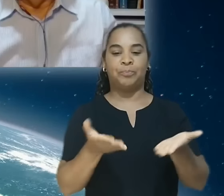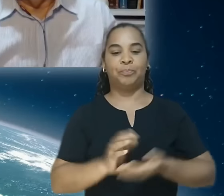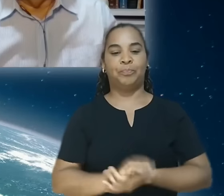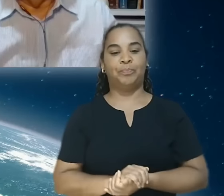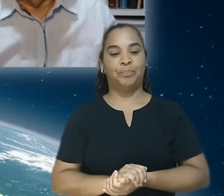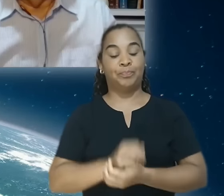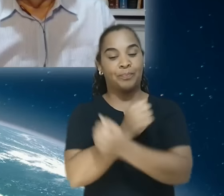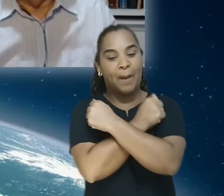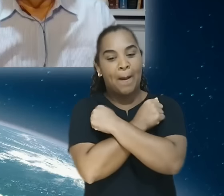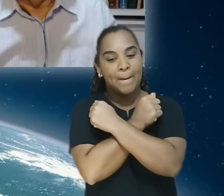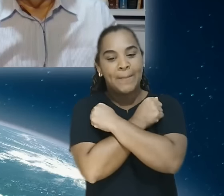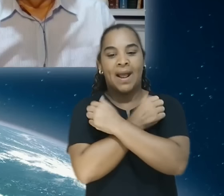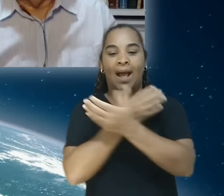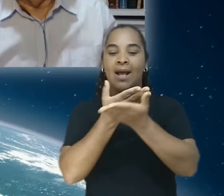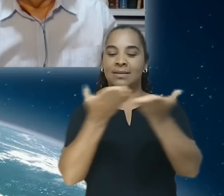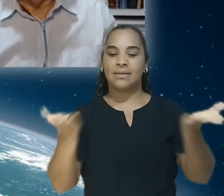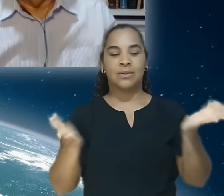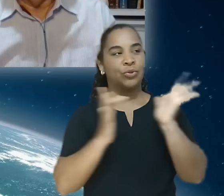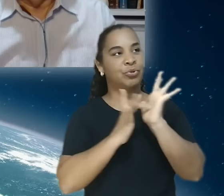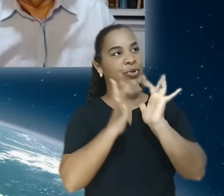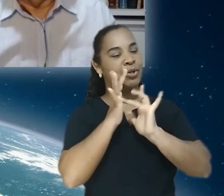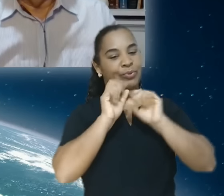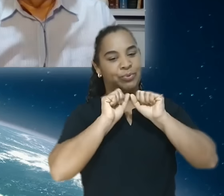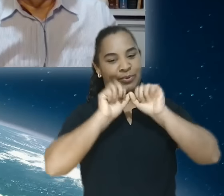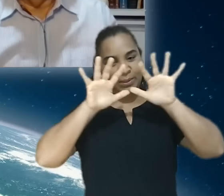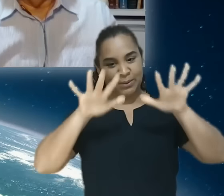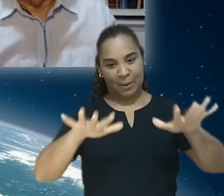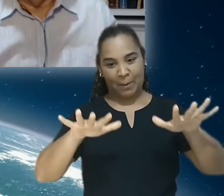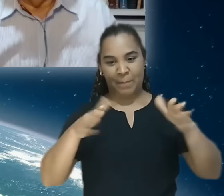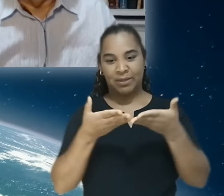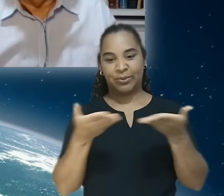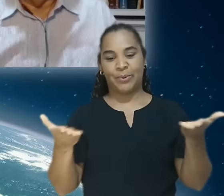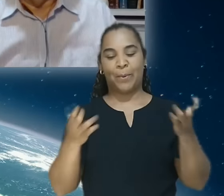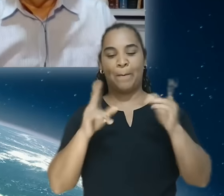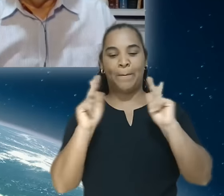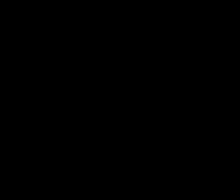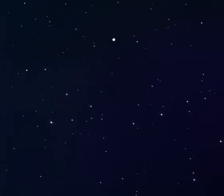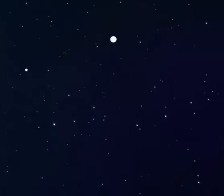abraço A todos Que Jesus Nos abençoe E nos dê A sua paz